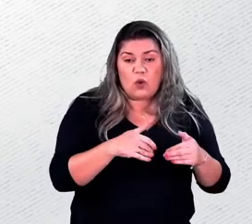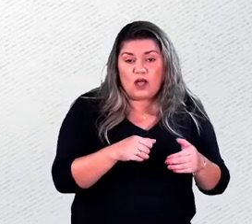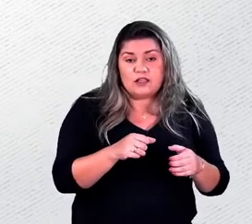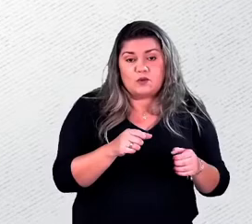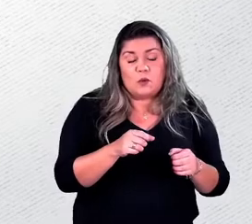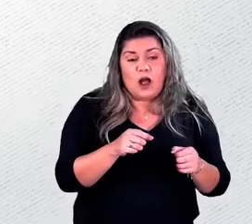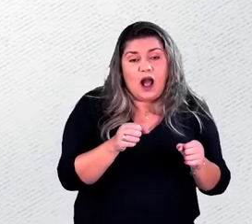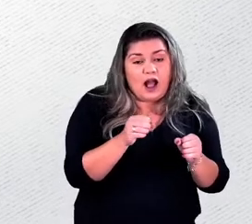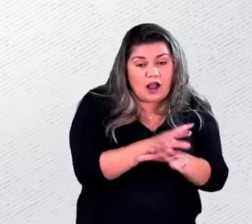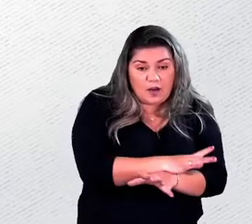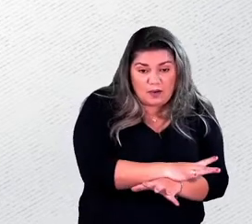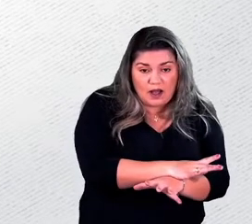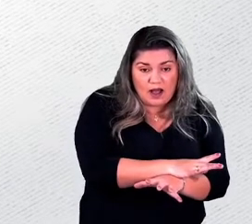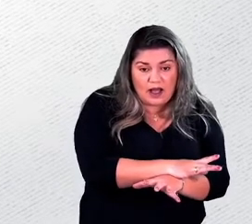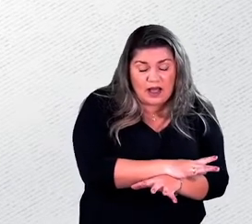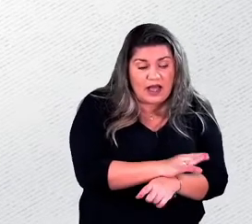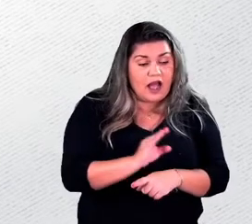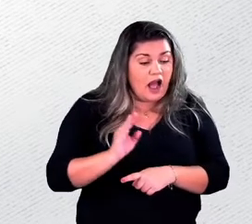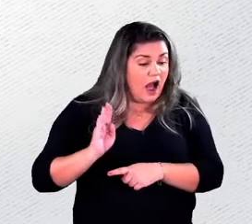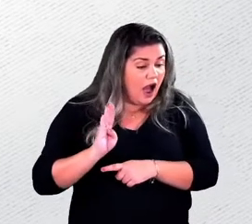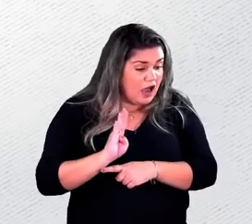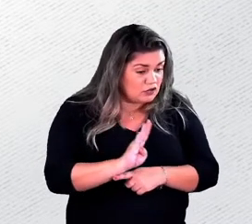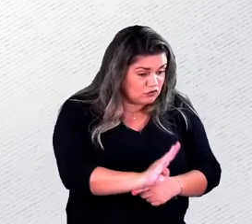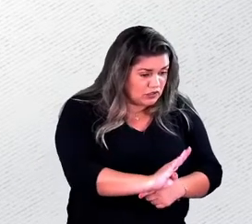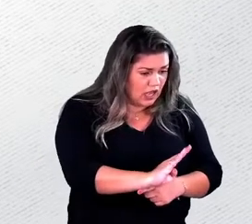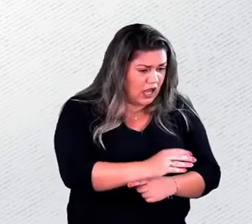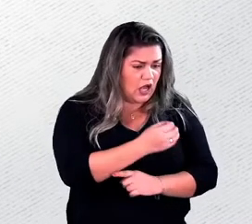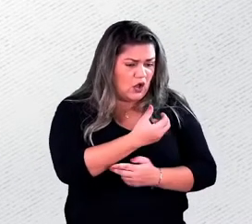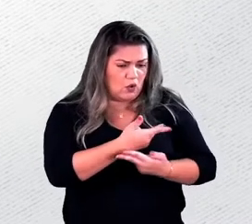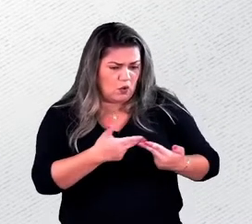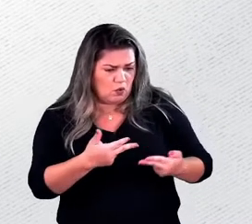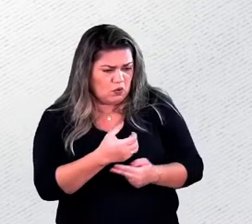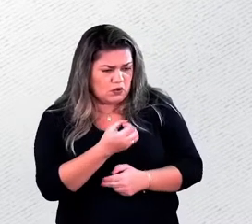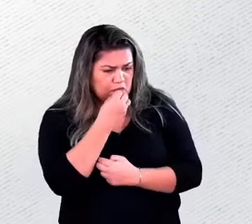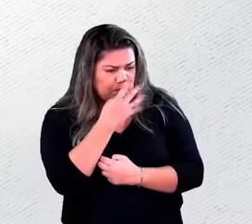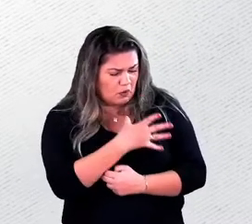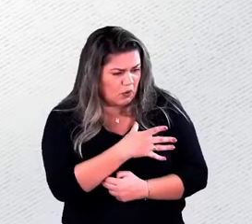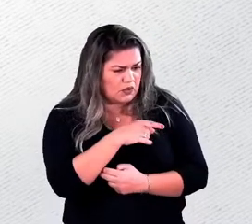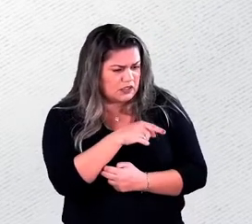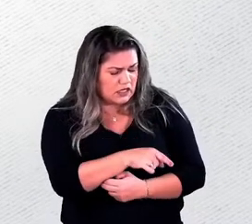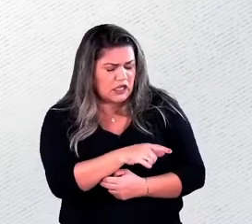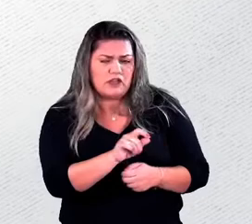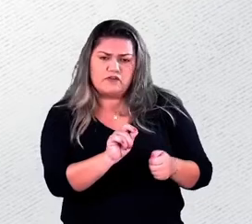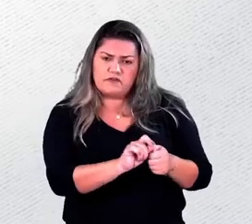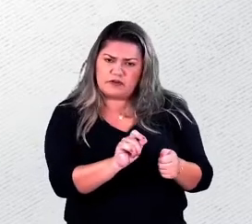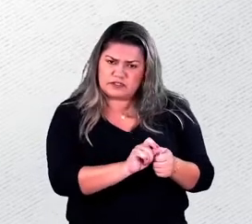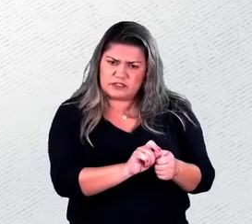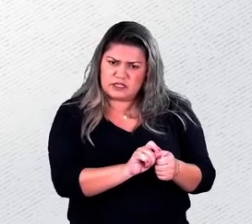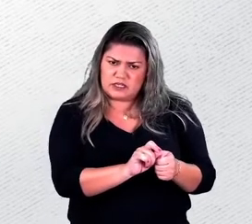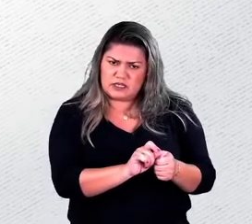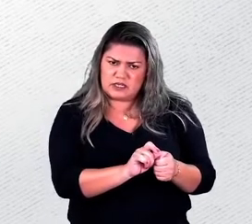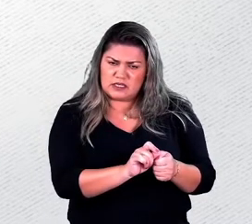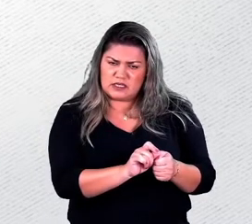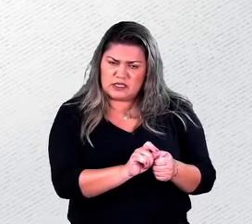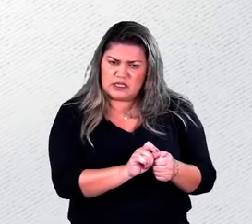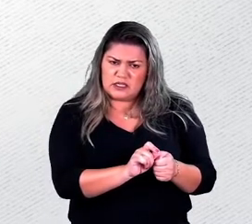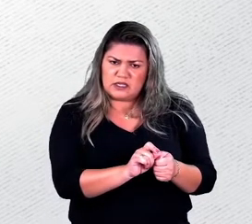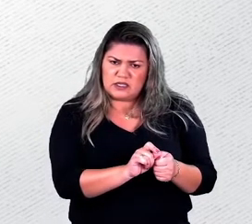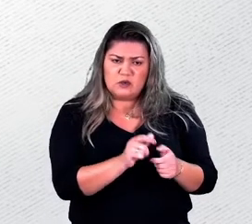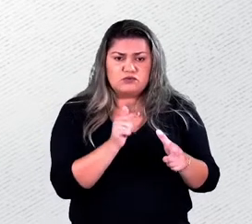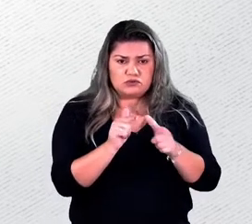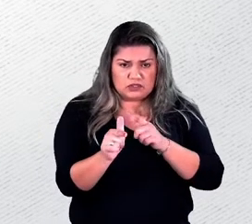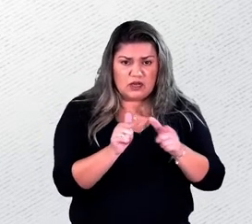de modo a preservar os benefícios que decorrem daquelas atividades daqueles ativos envolvidos em outras cadeias produtivas